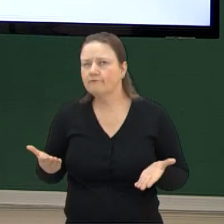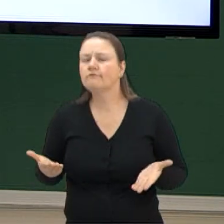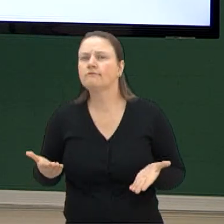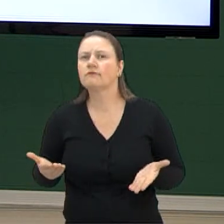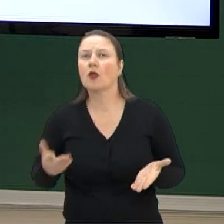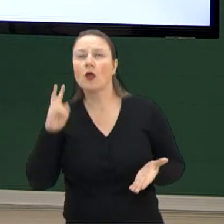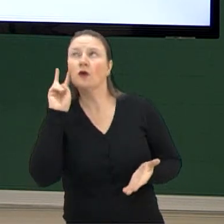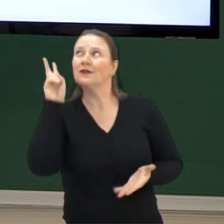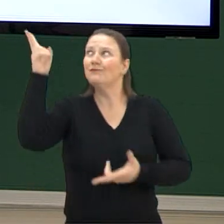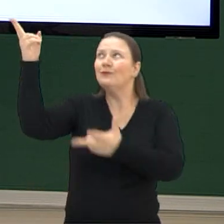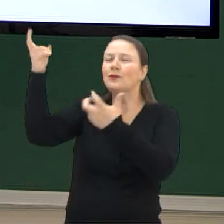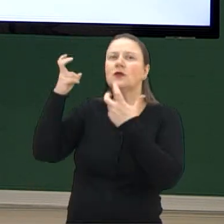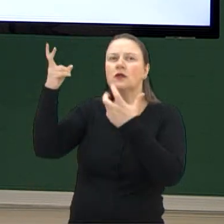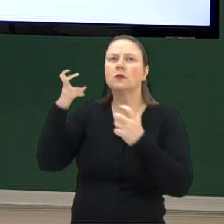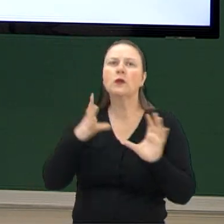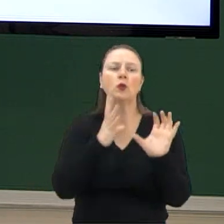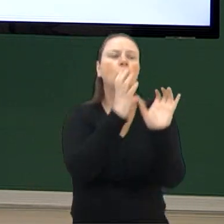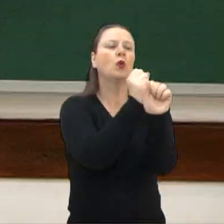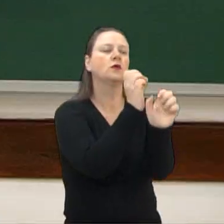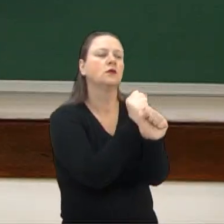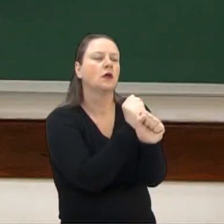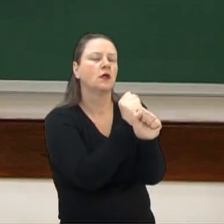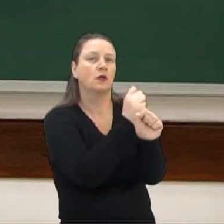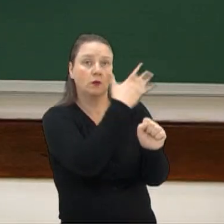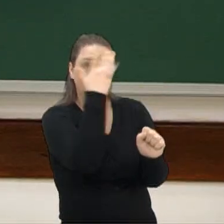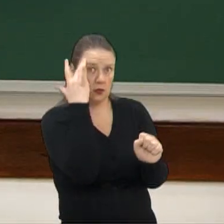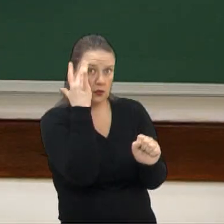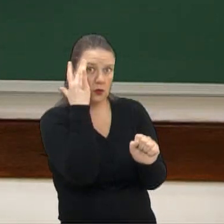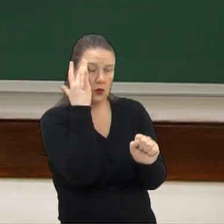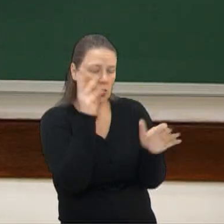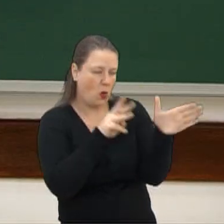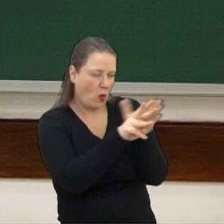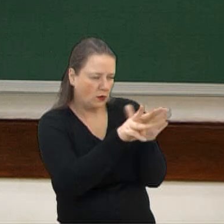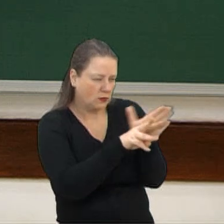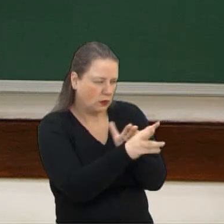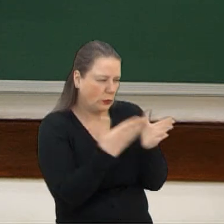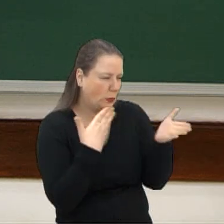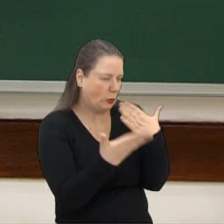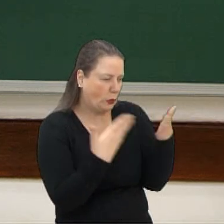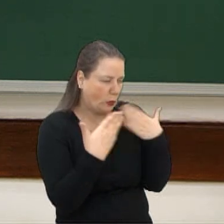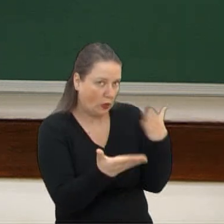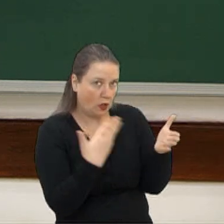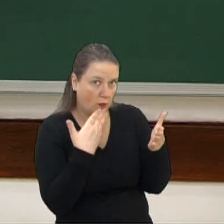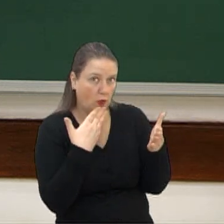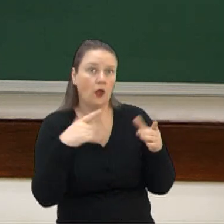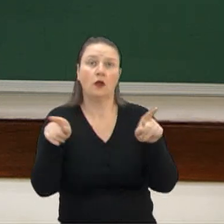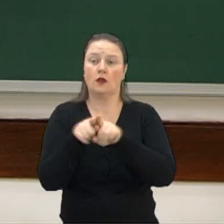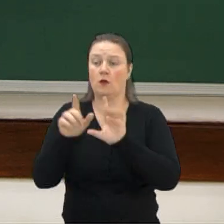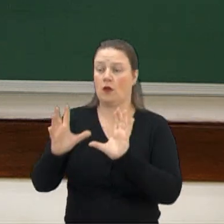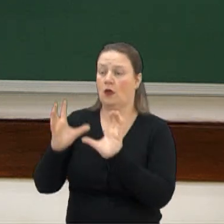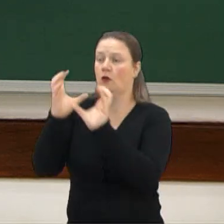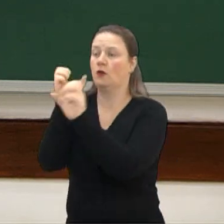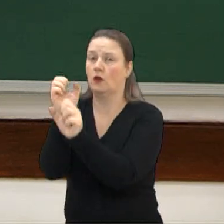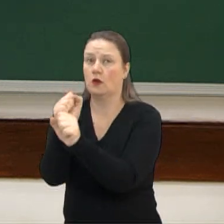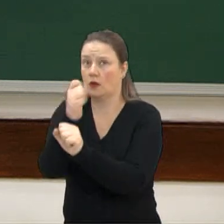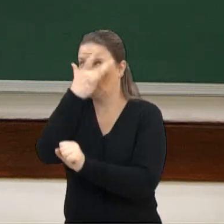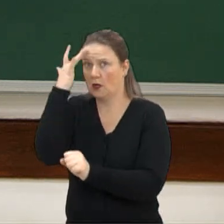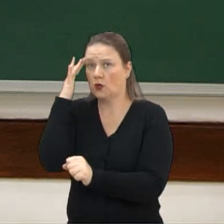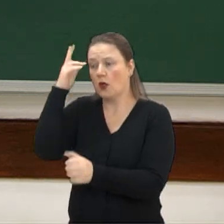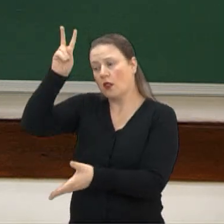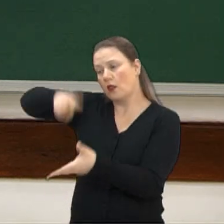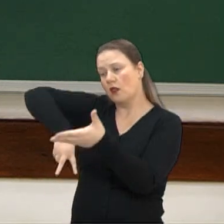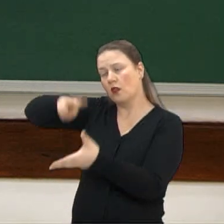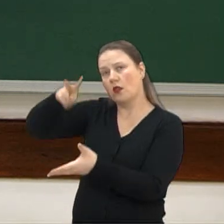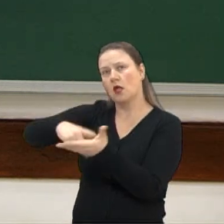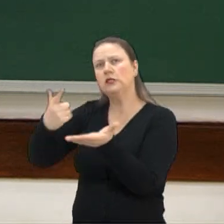que utilizam o WhatsApp no tempo livre e da quantidade de pessoas que utilizam a leitura para passar esse